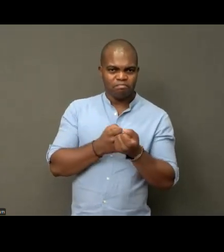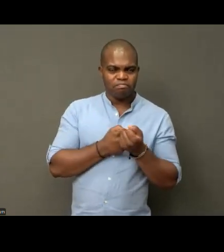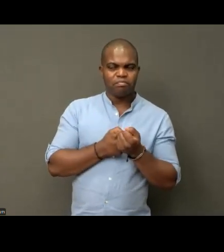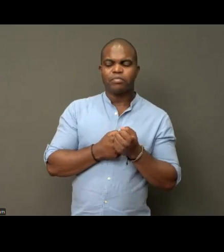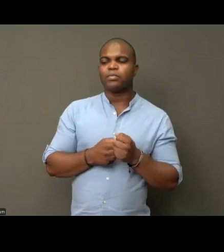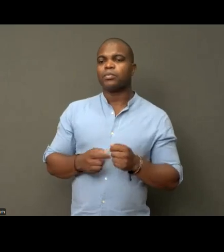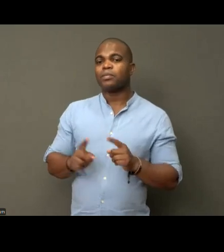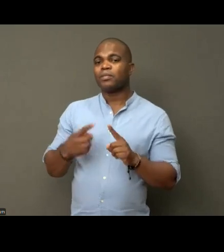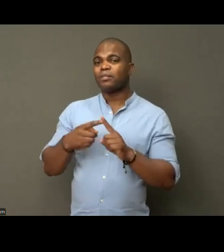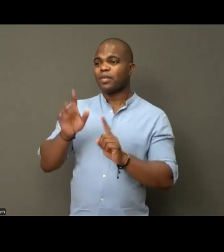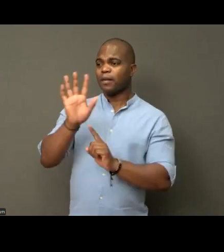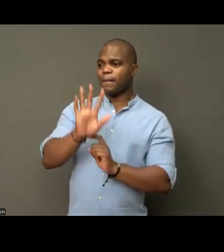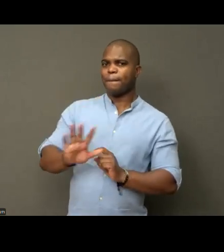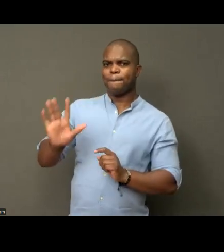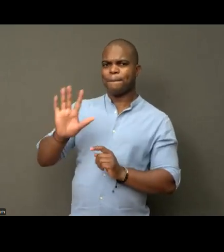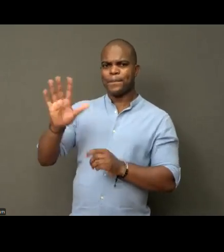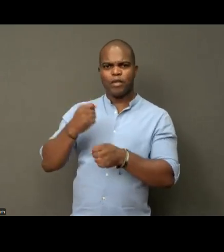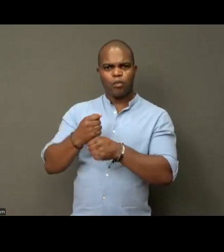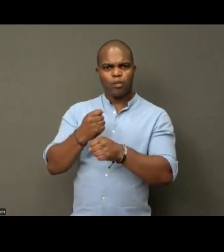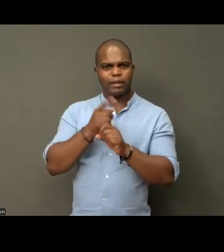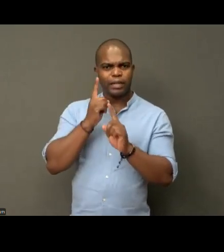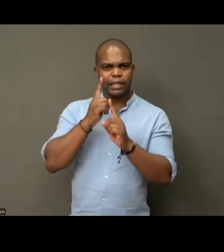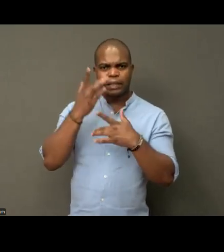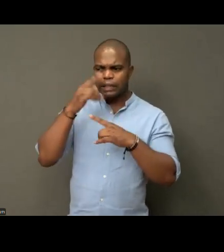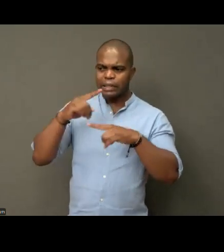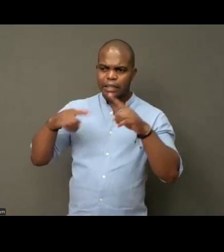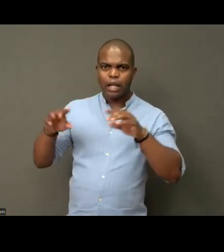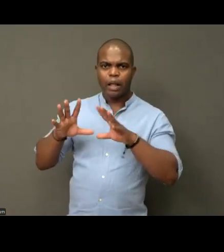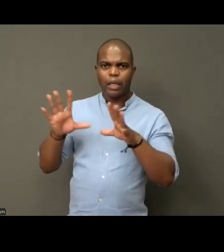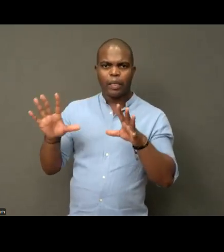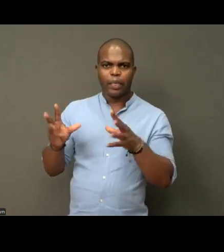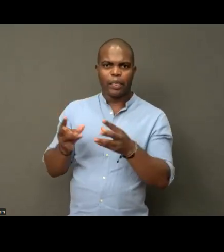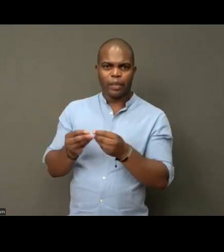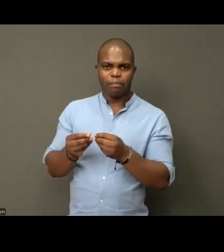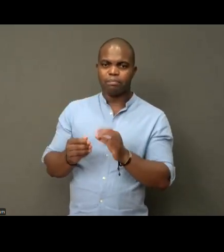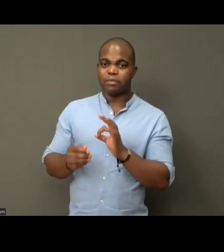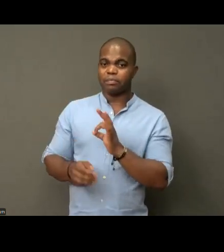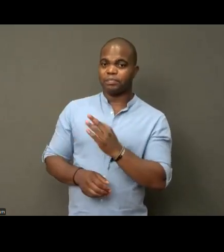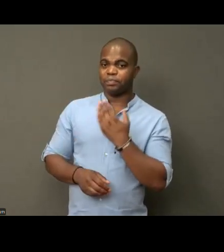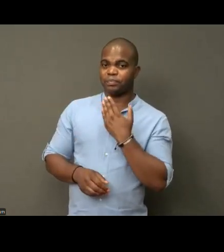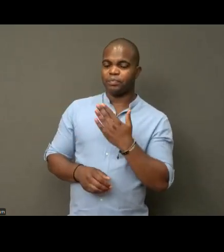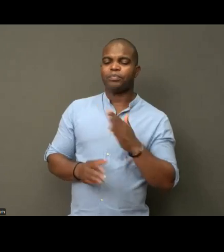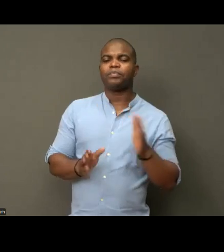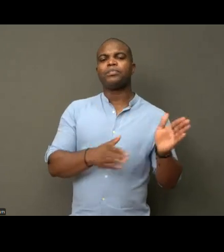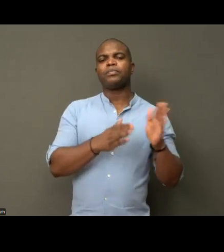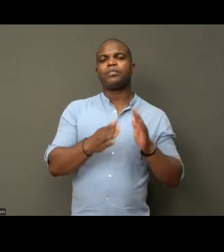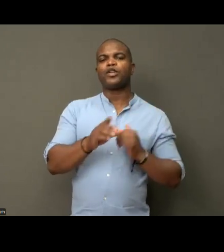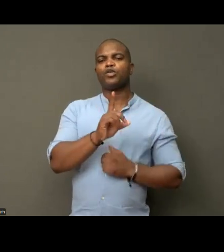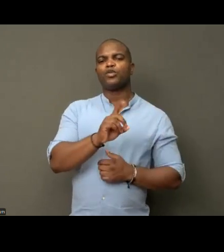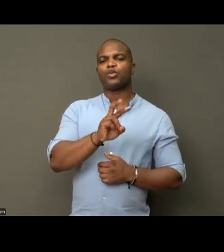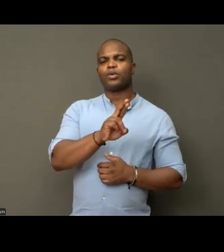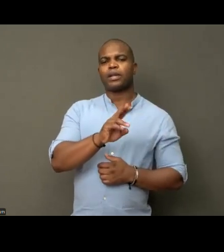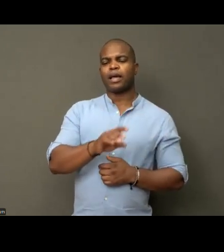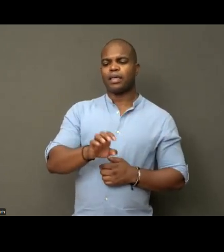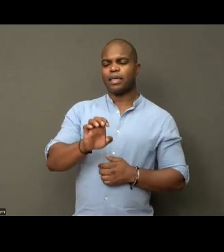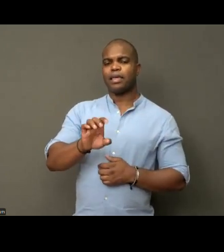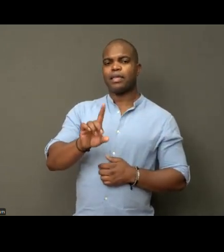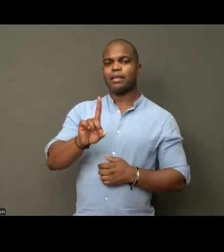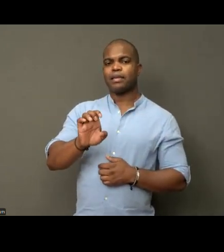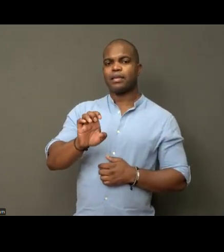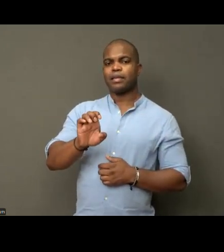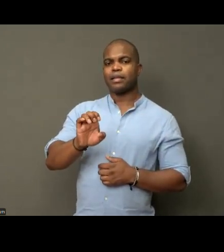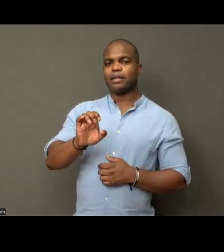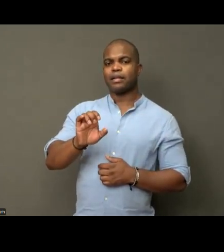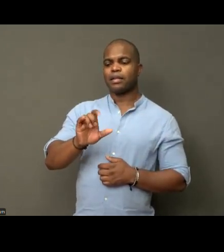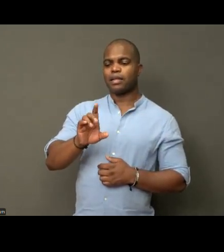transmitidas vetorialmente. E agradecer especialmente ao Dr. Francisco Edilson, do Ministério de